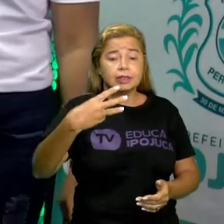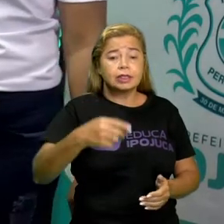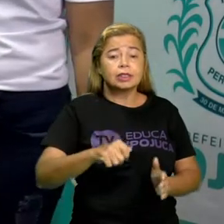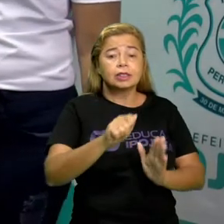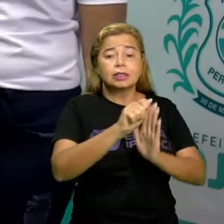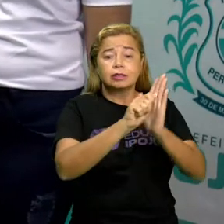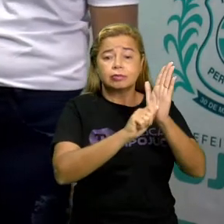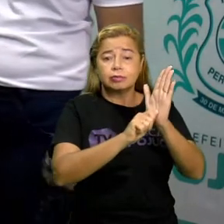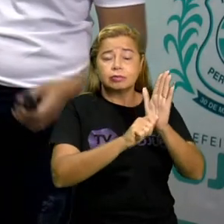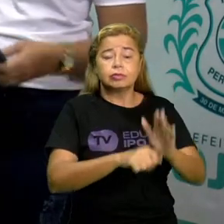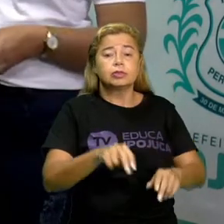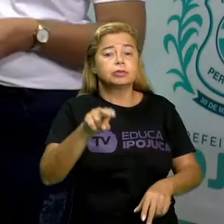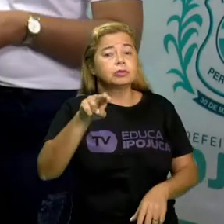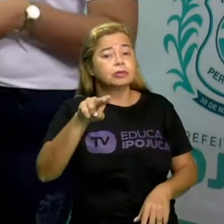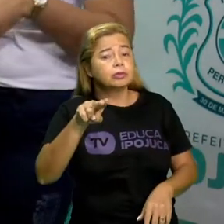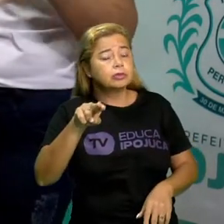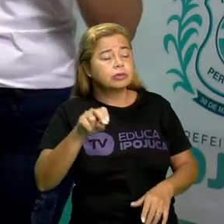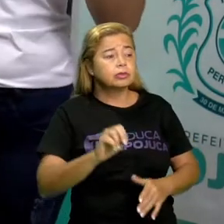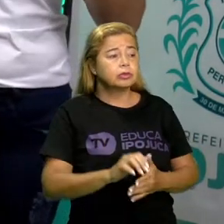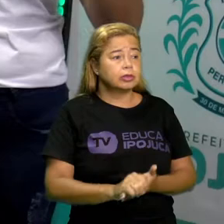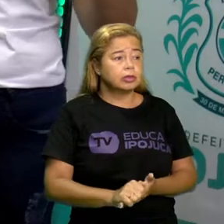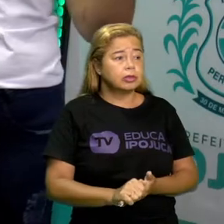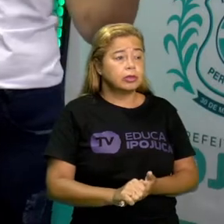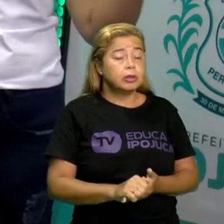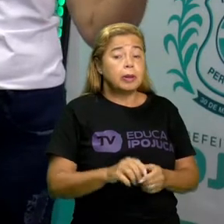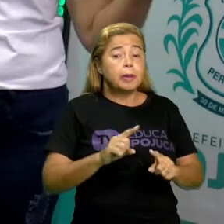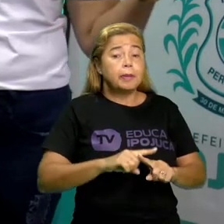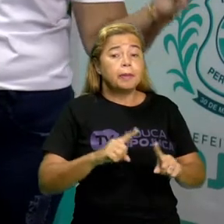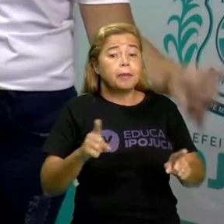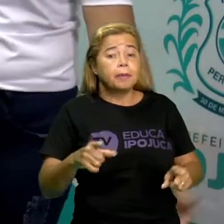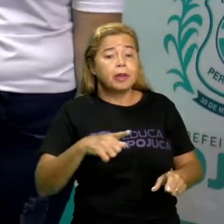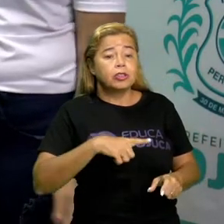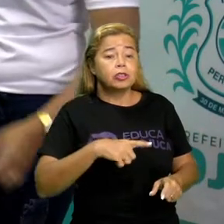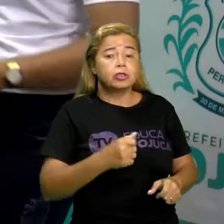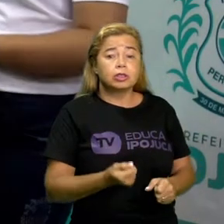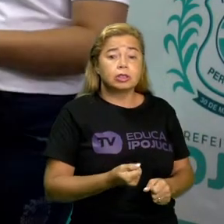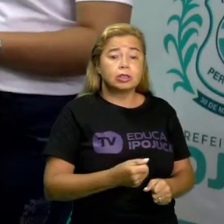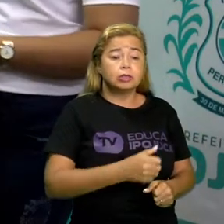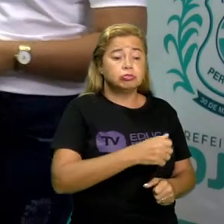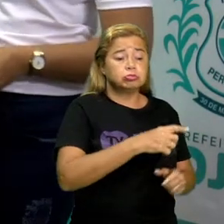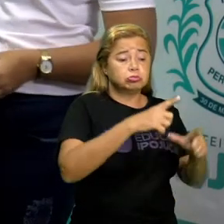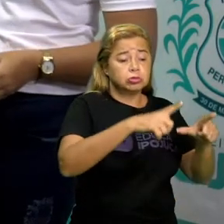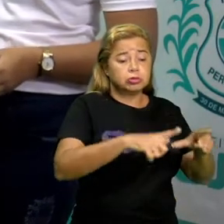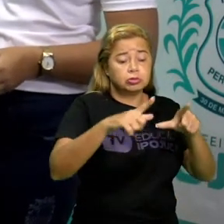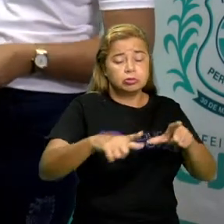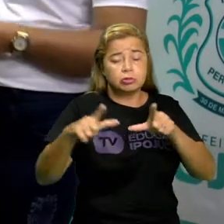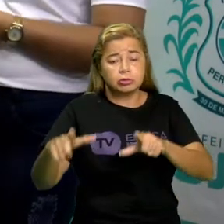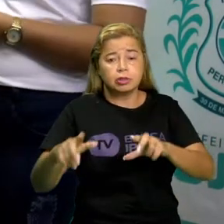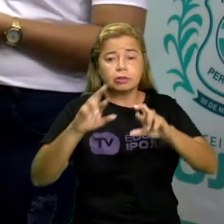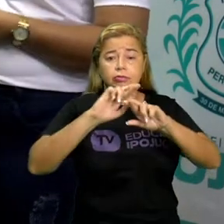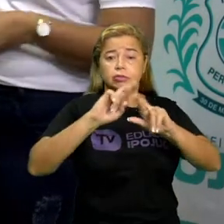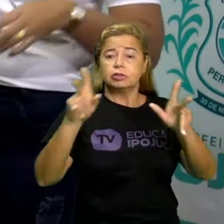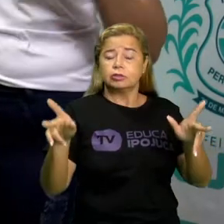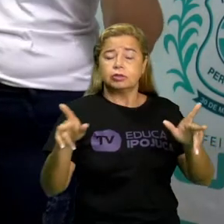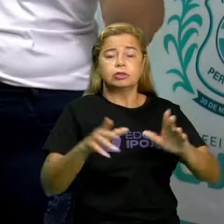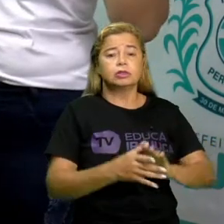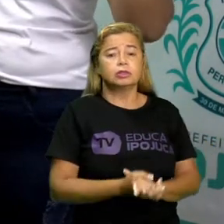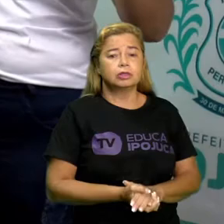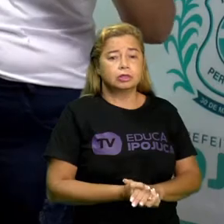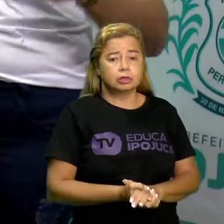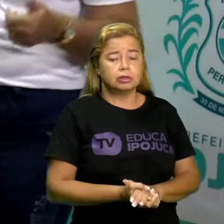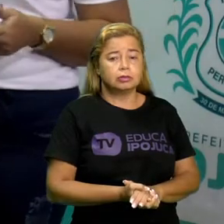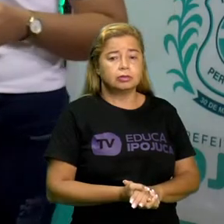que o local onde cada um se encontra, ele tem a função diferente. Que a gente, para entender isso, a gente vai